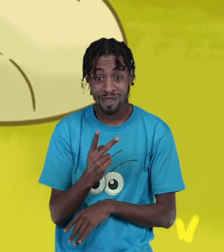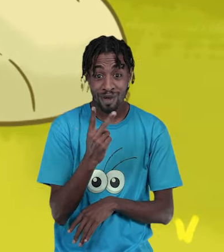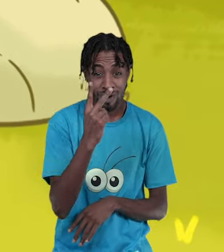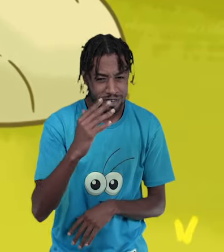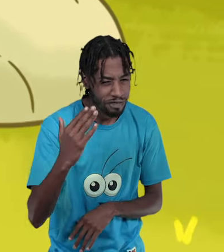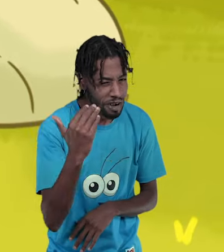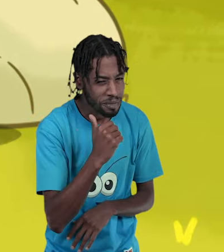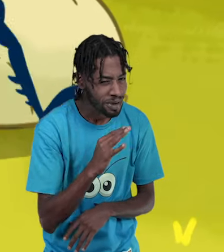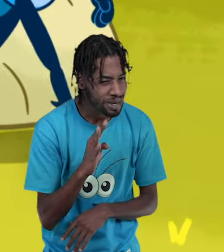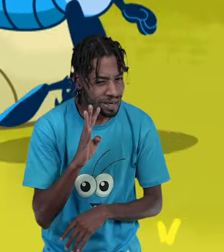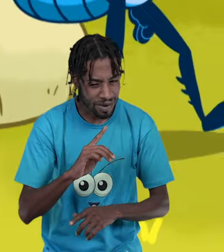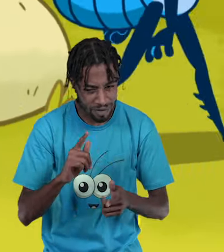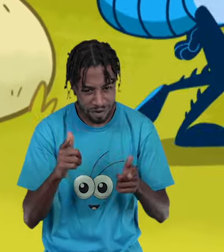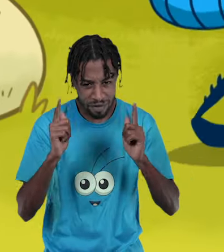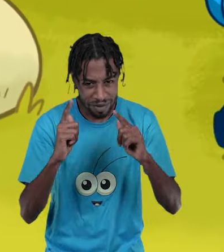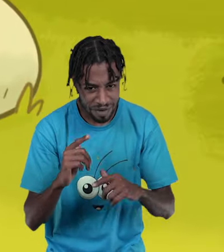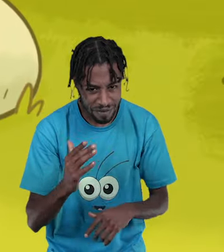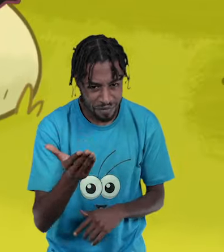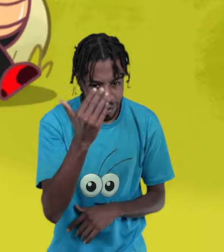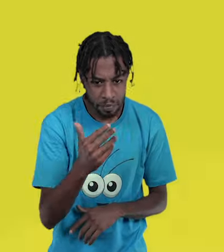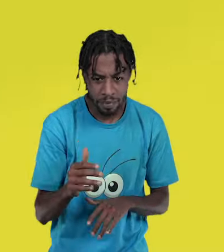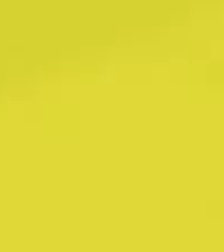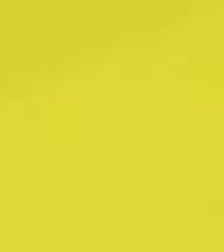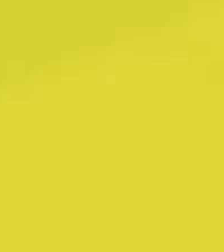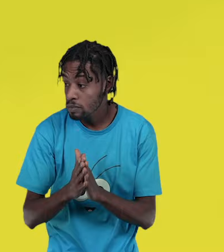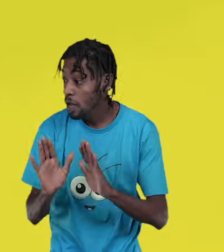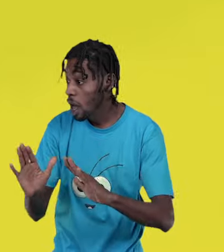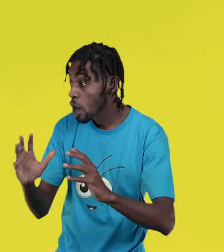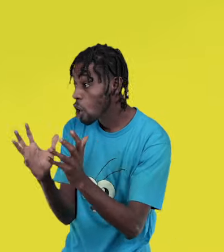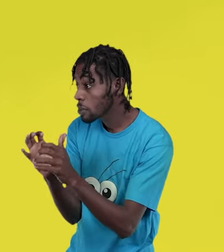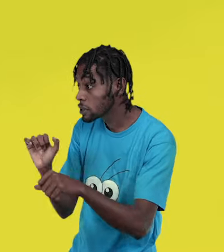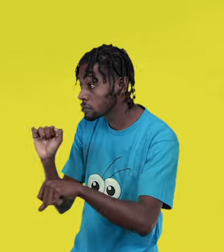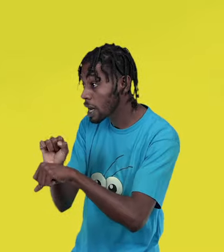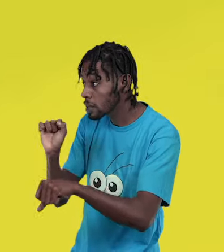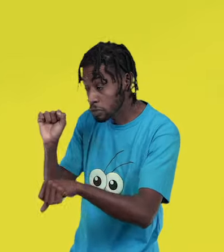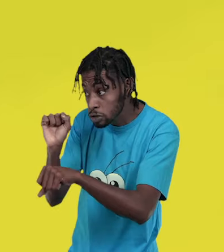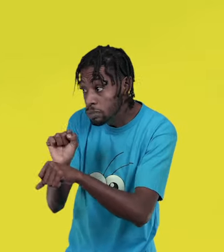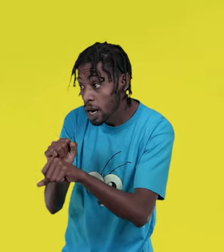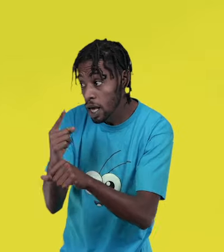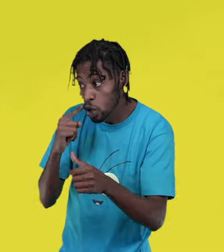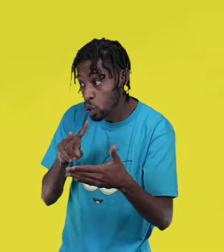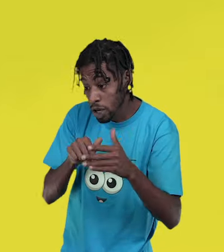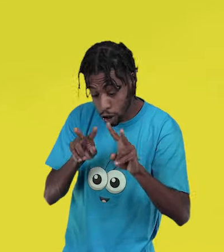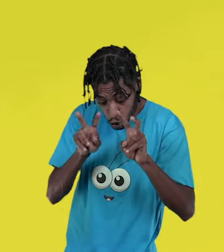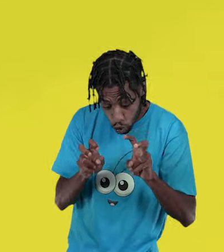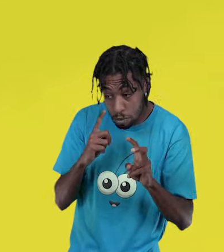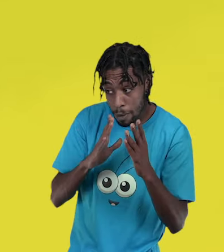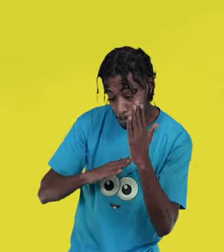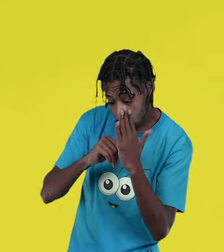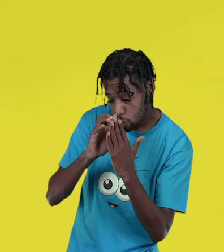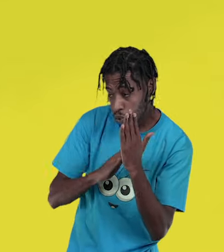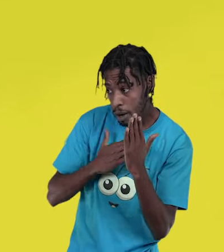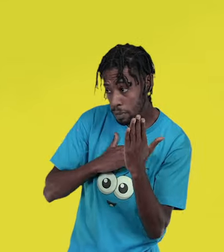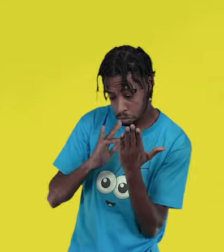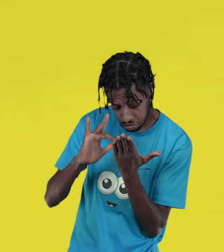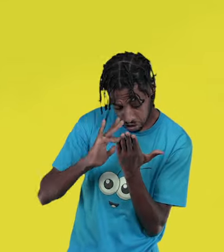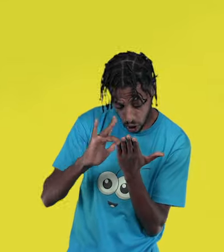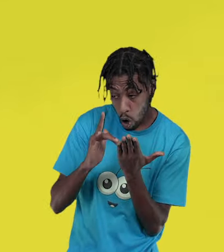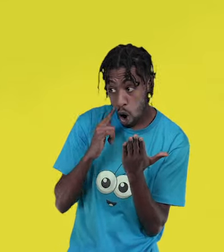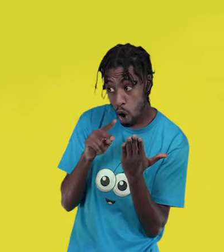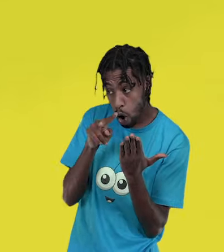melhor aventura! Vamos, vamos! Ei! Ei, turma! Esperem, esperem! Esperem eu ler algo sobre pintores no meu tablet